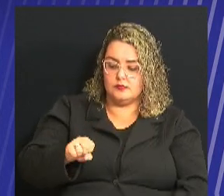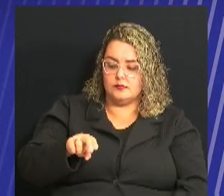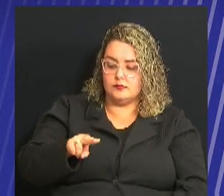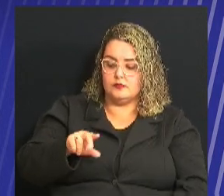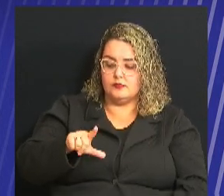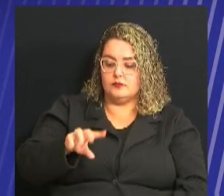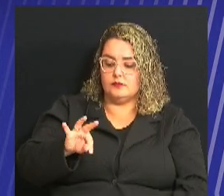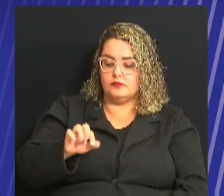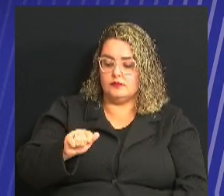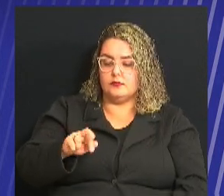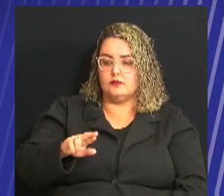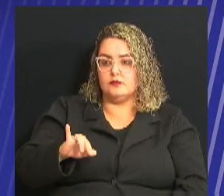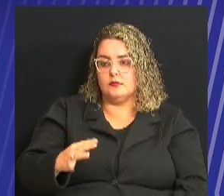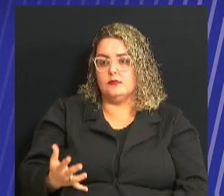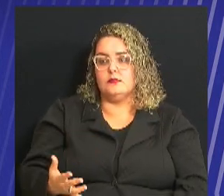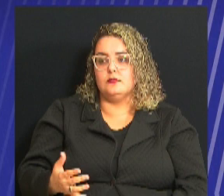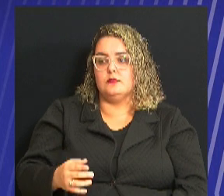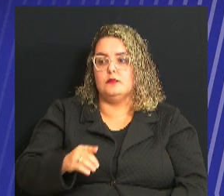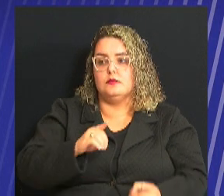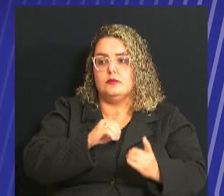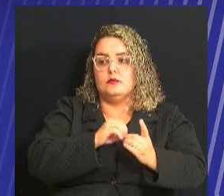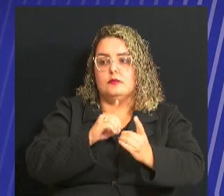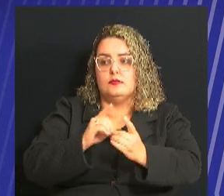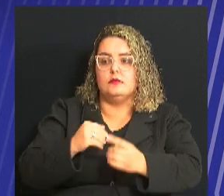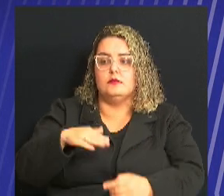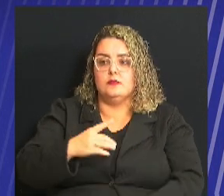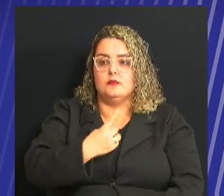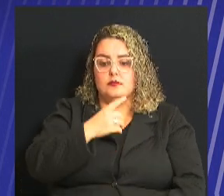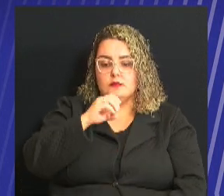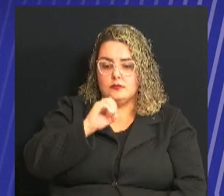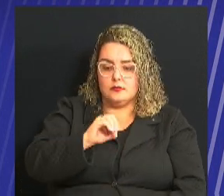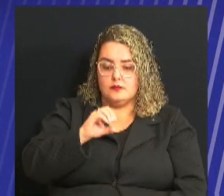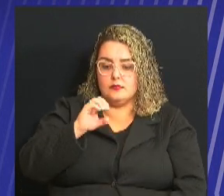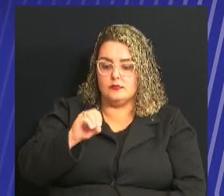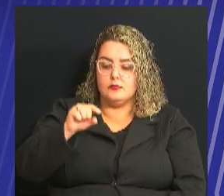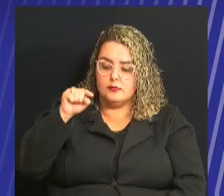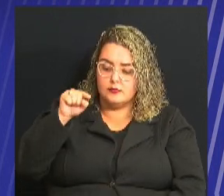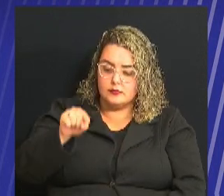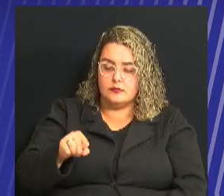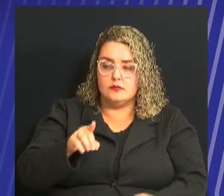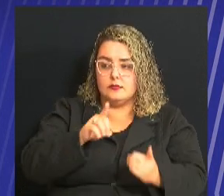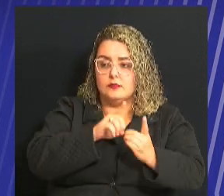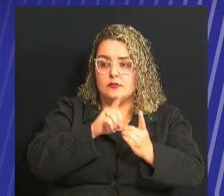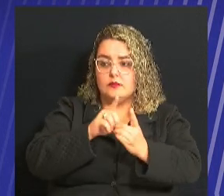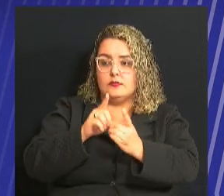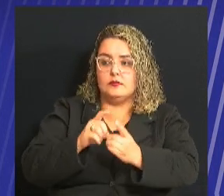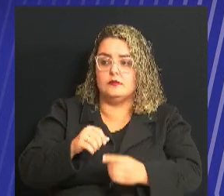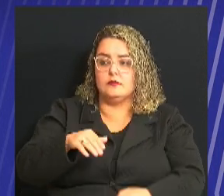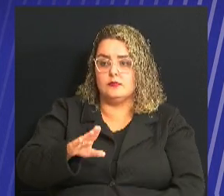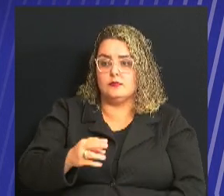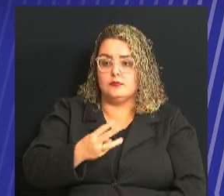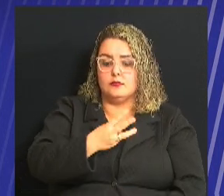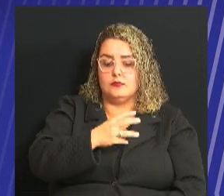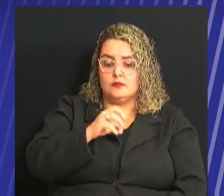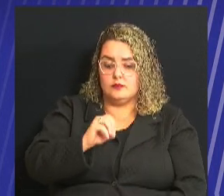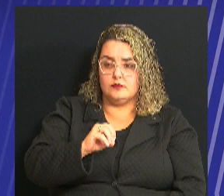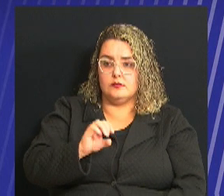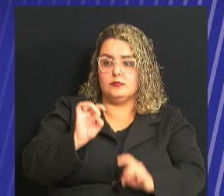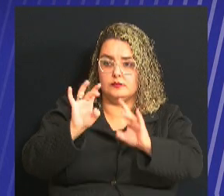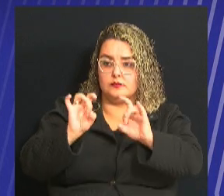consultari, atenderam mais de 100 mil consultas em mais de 30